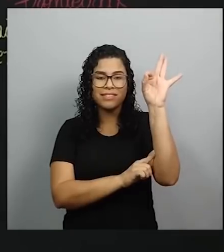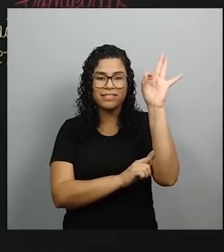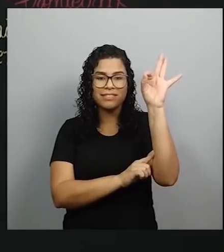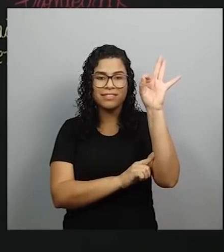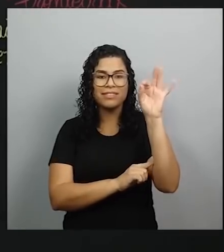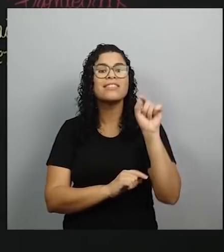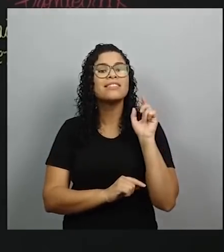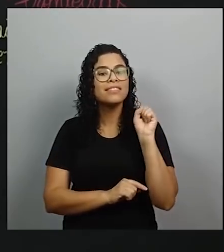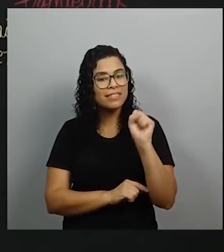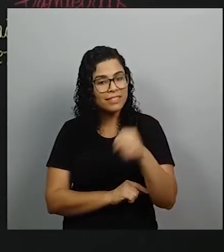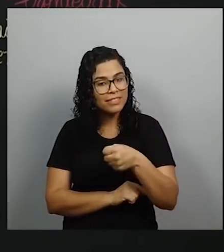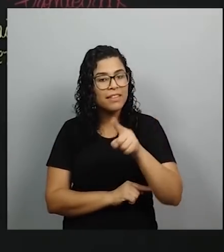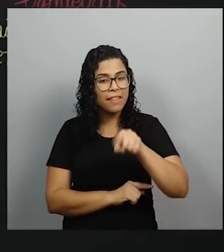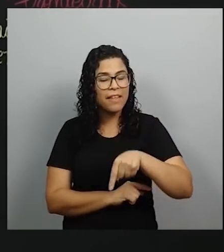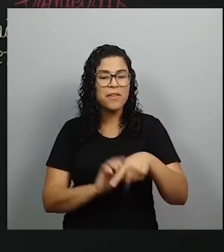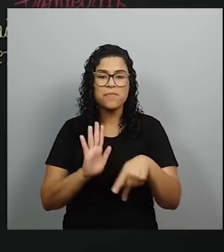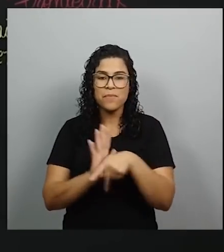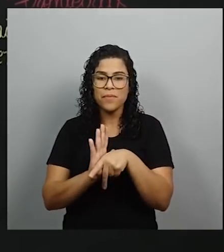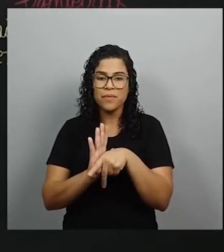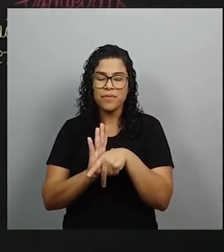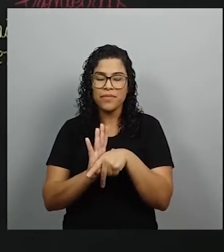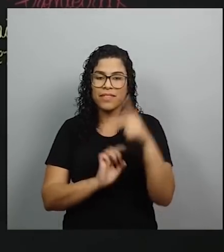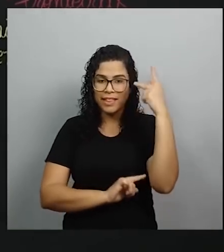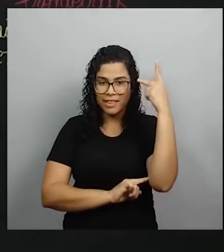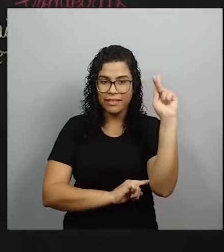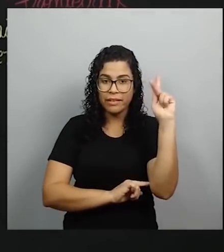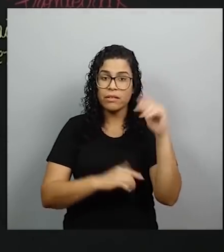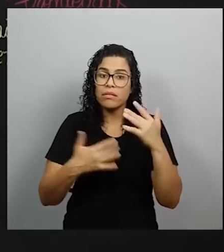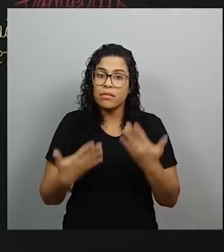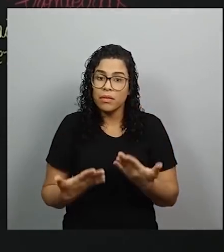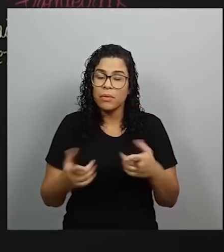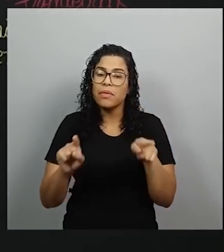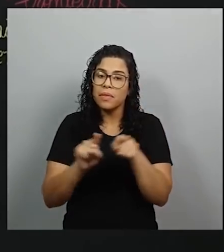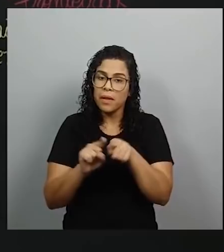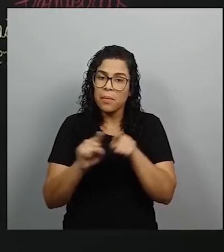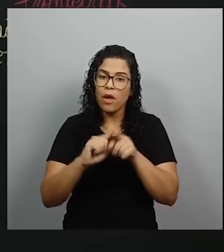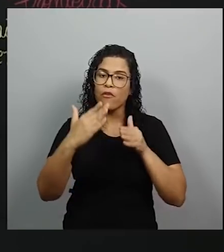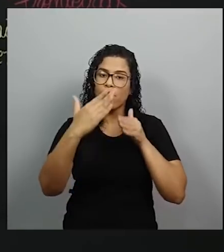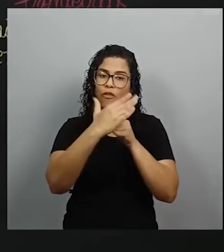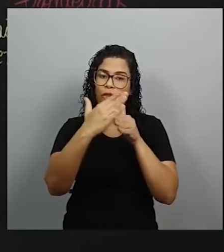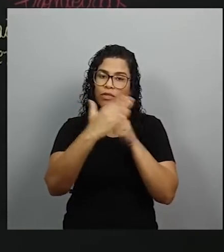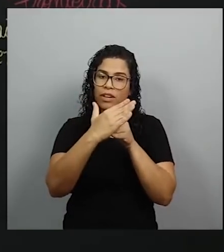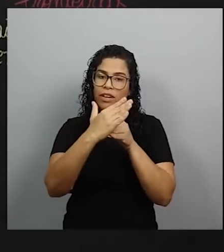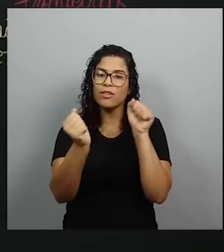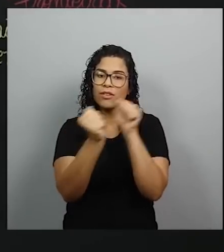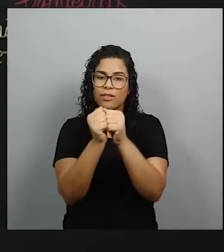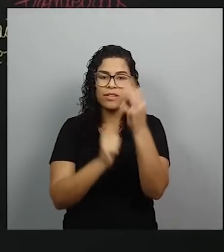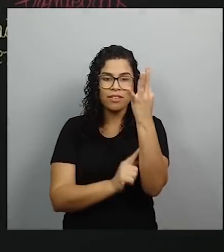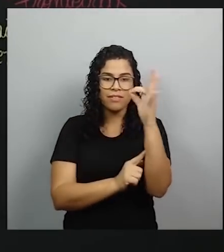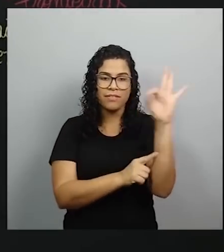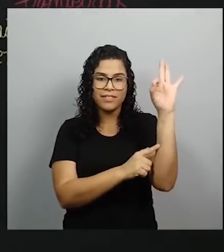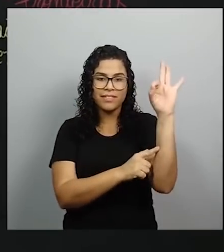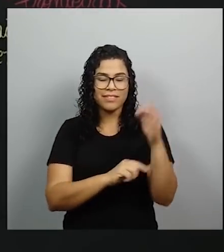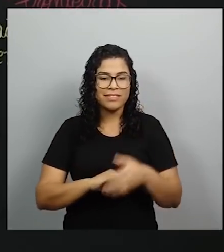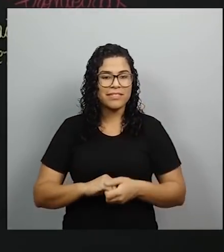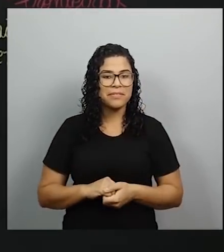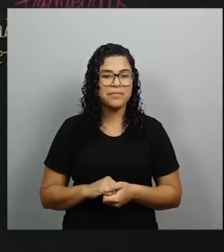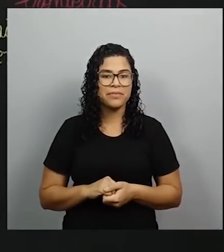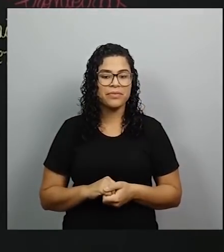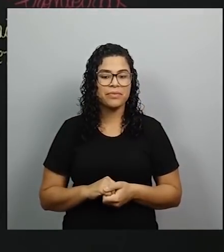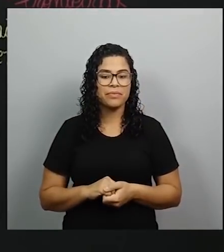da França. Portanto, nós fazemos fronteira com a França. A propósito,